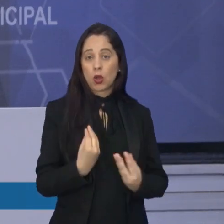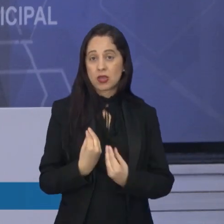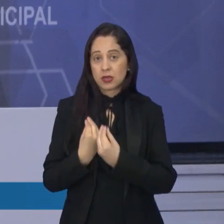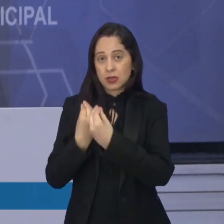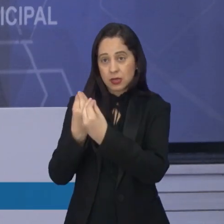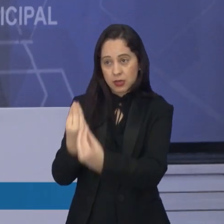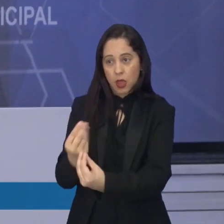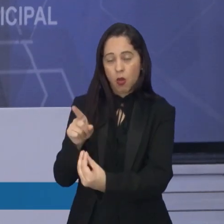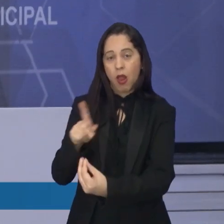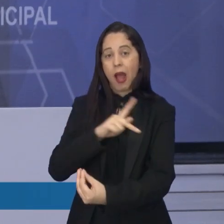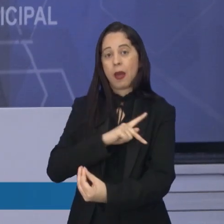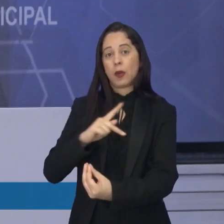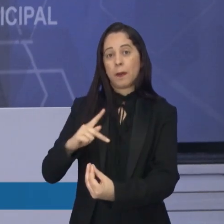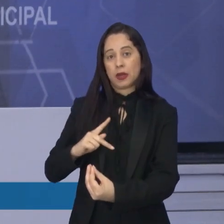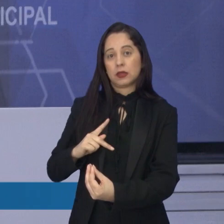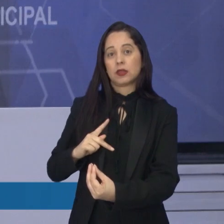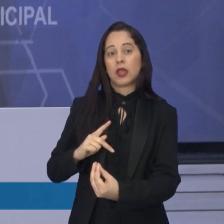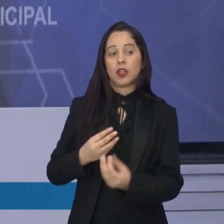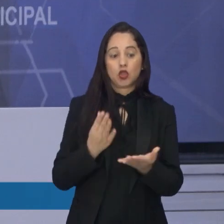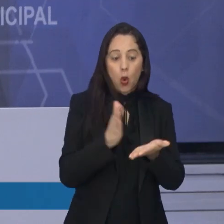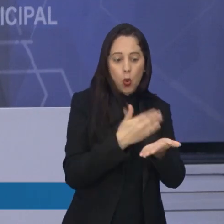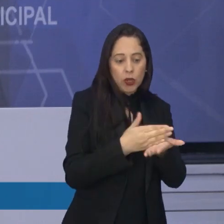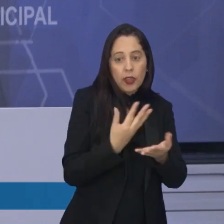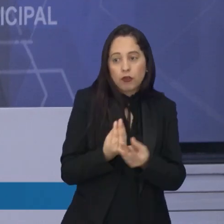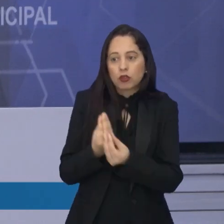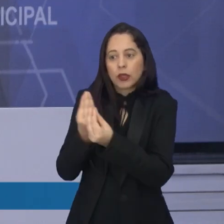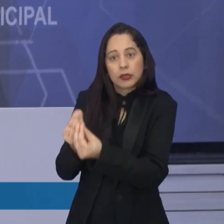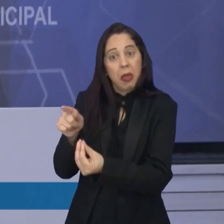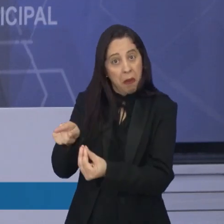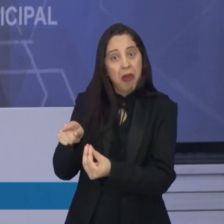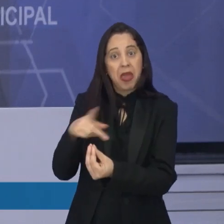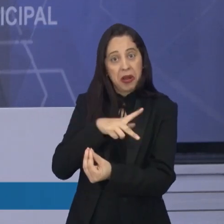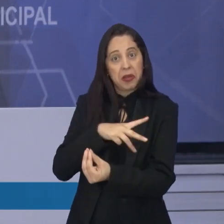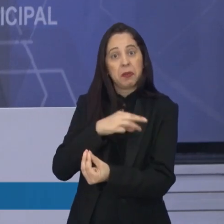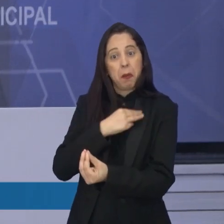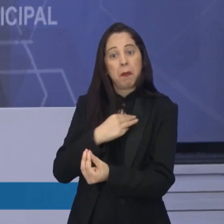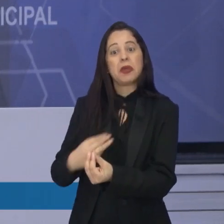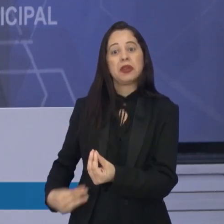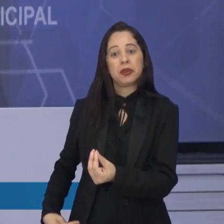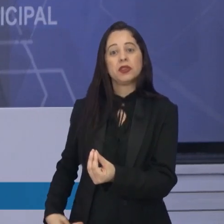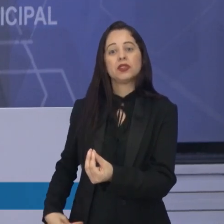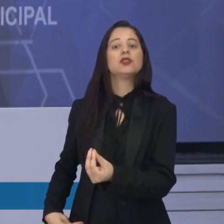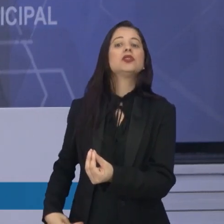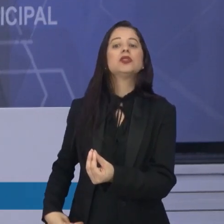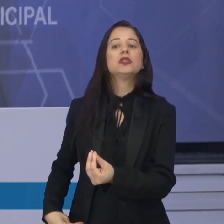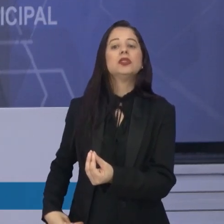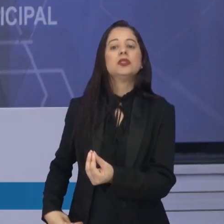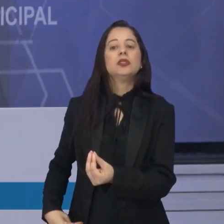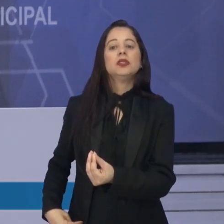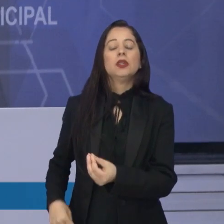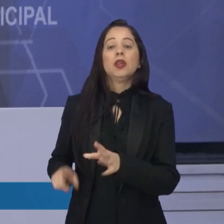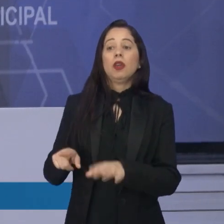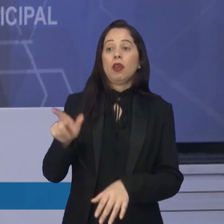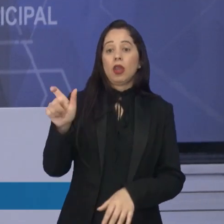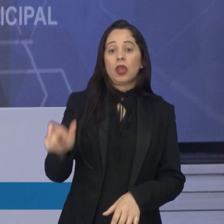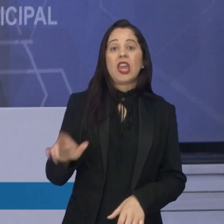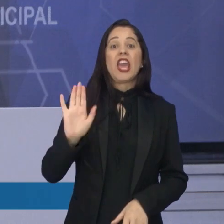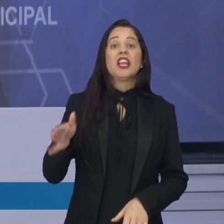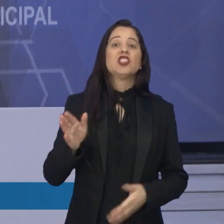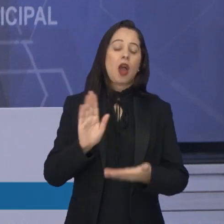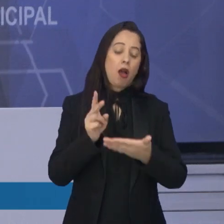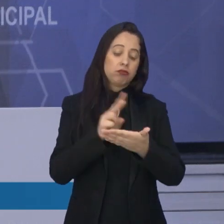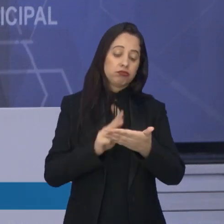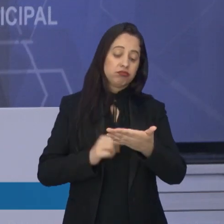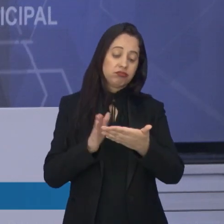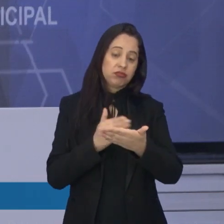do TSE um exemplar do livro, o qual, para nossa surpresa, já tinha lido o livro